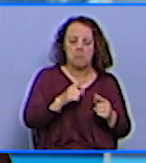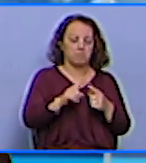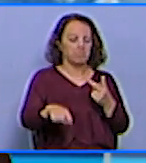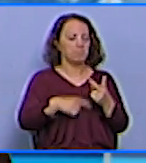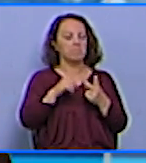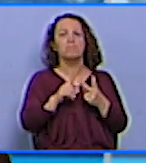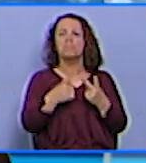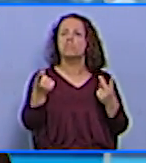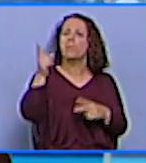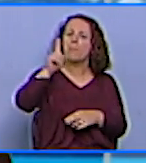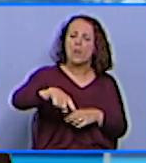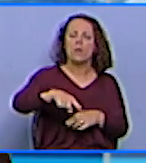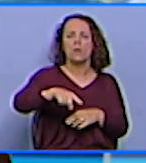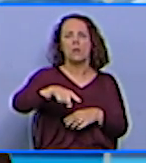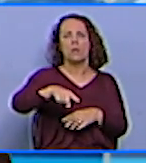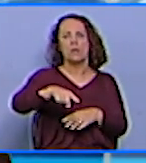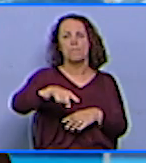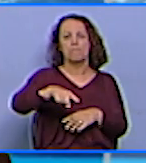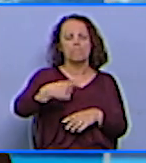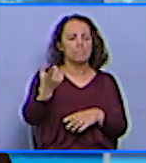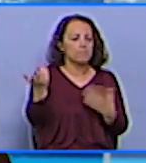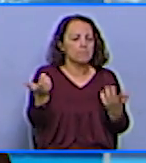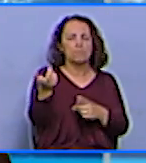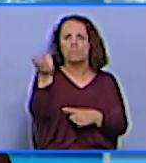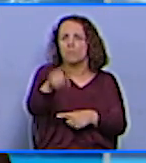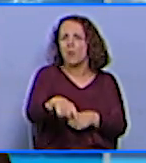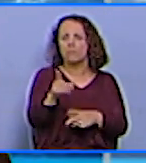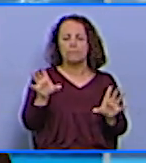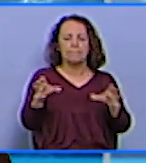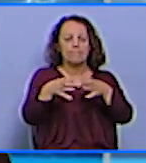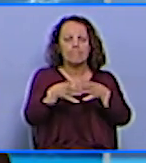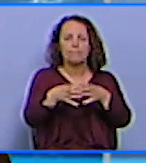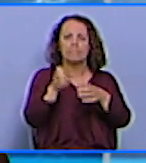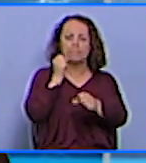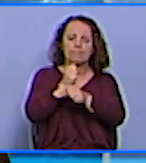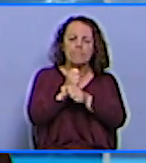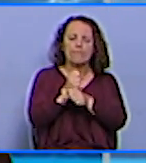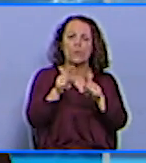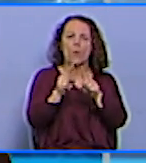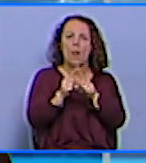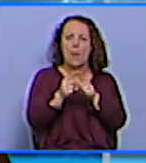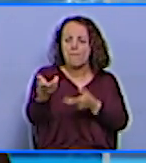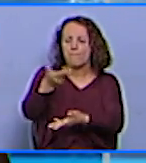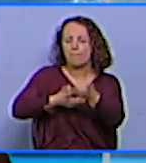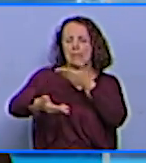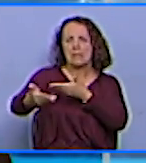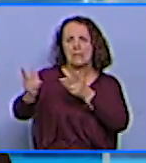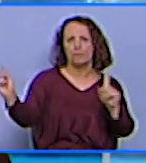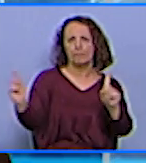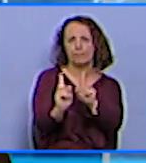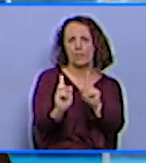calhar também determinadas missões não sejam partilhadas por outros acólitos.